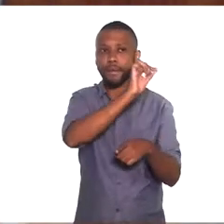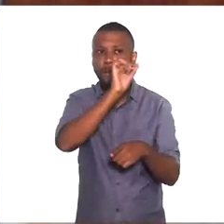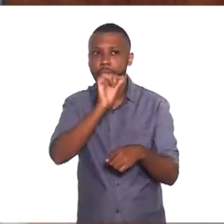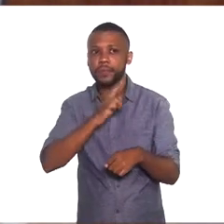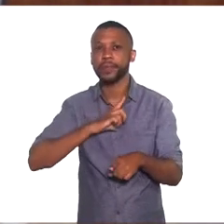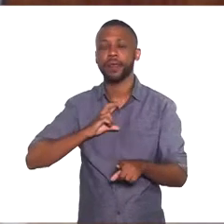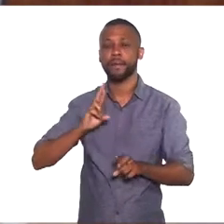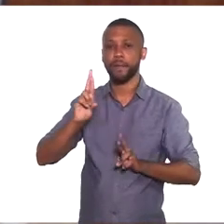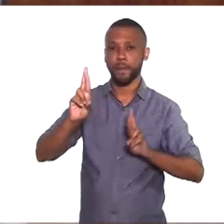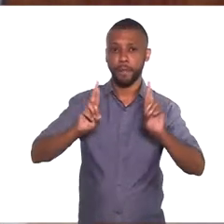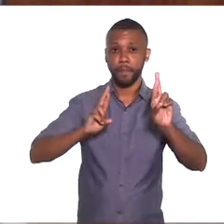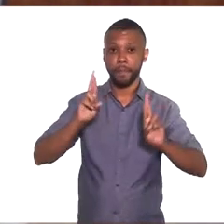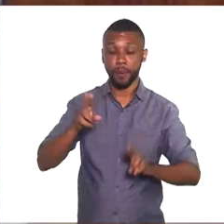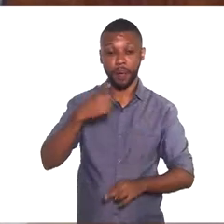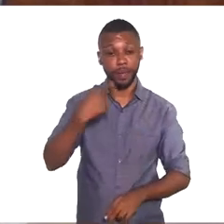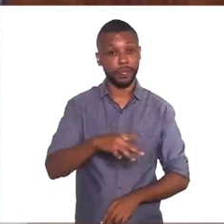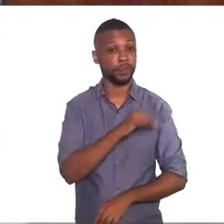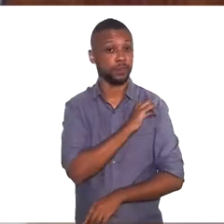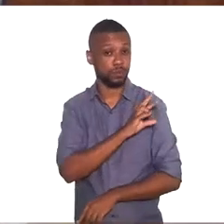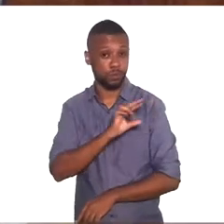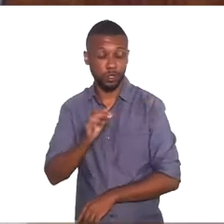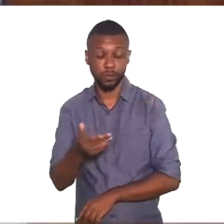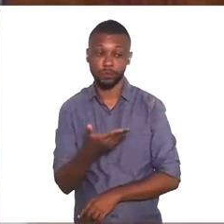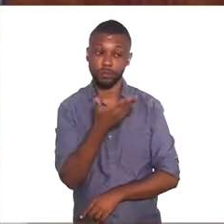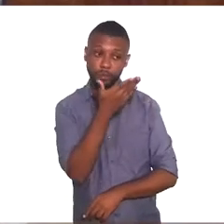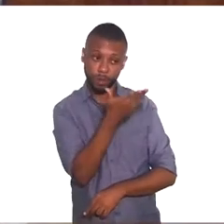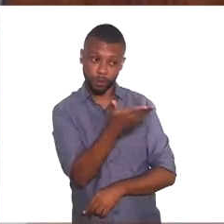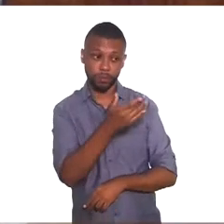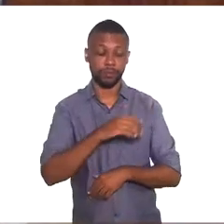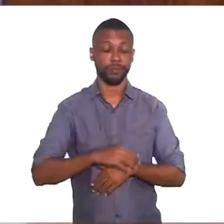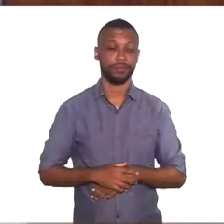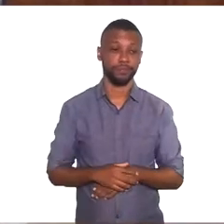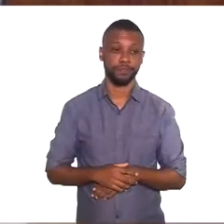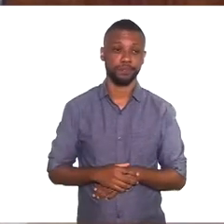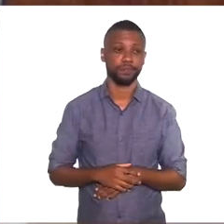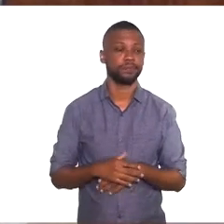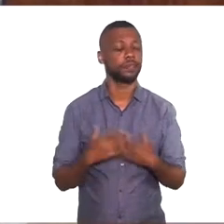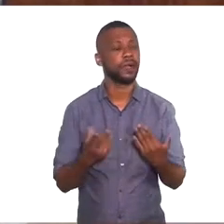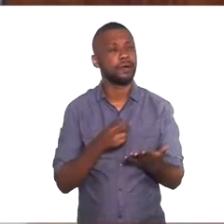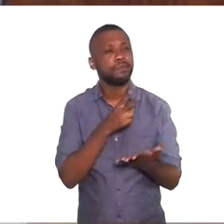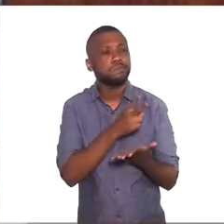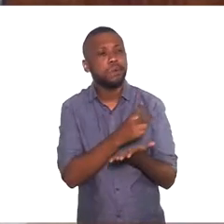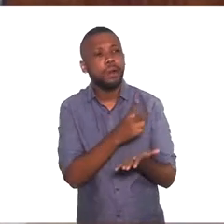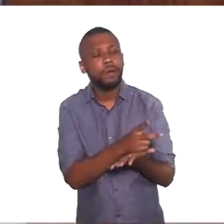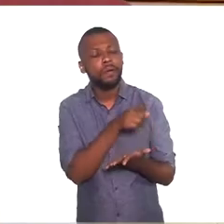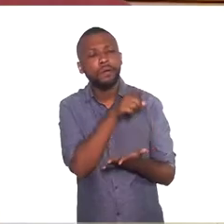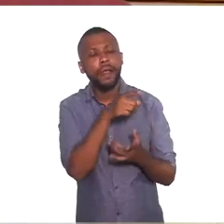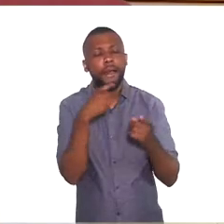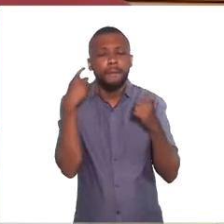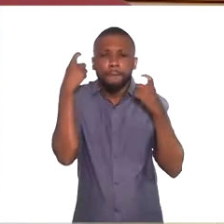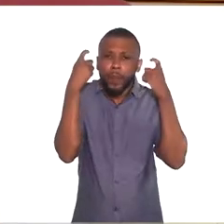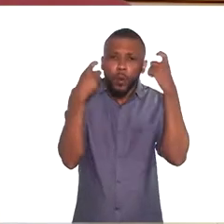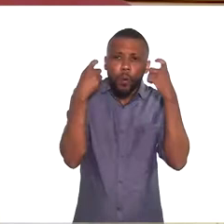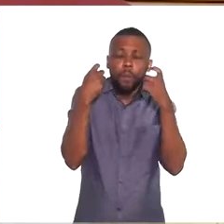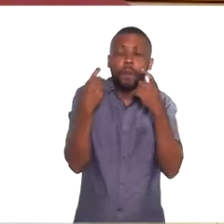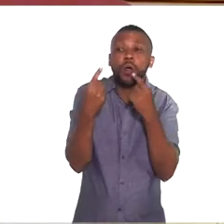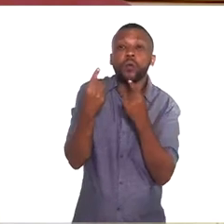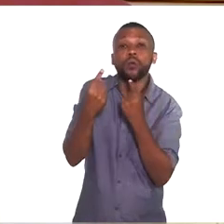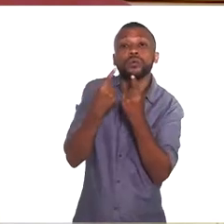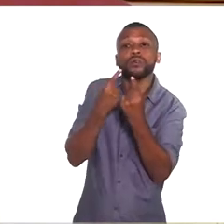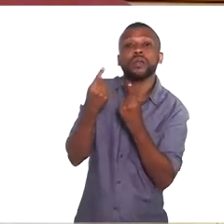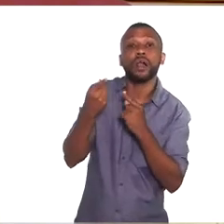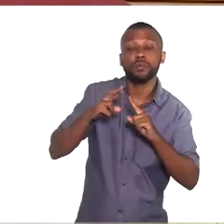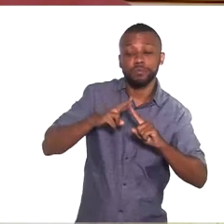tem estado de seus representantes no Rio de Janeiro é o Senhor o e mesmo assim o seu se